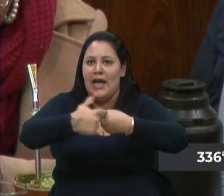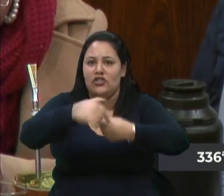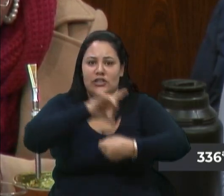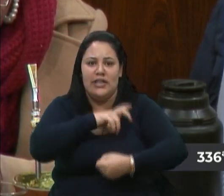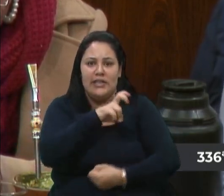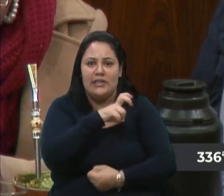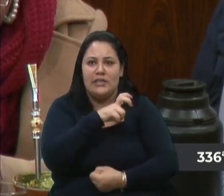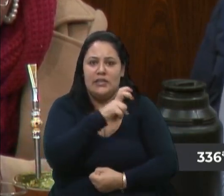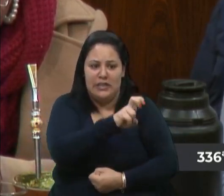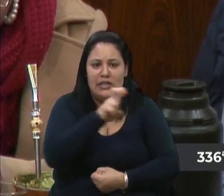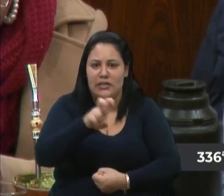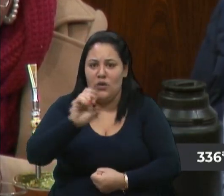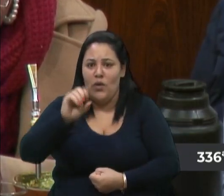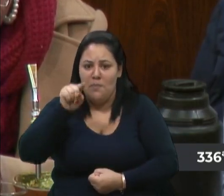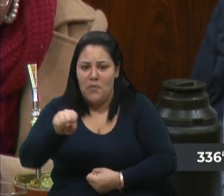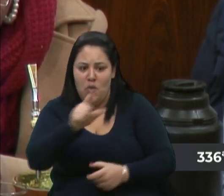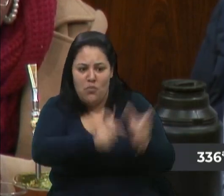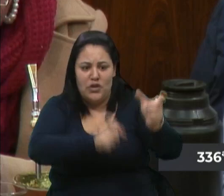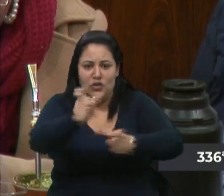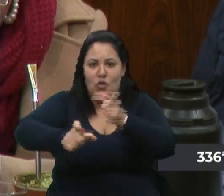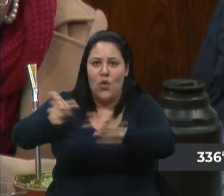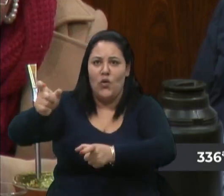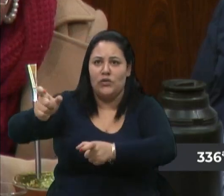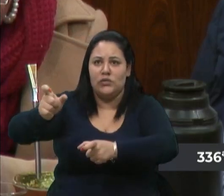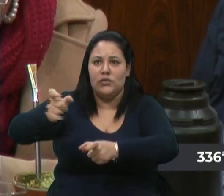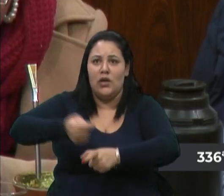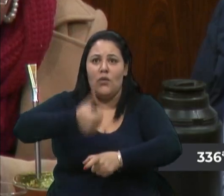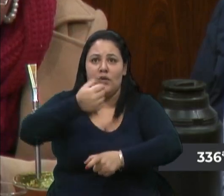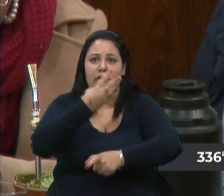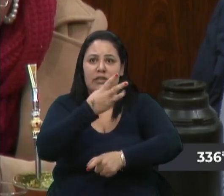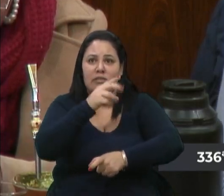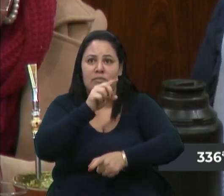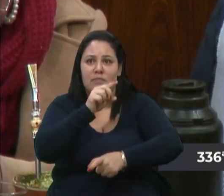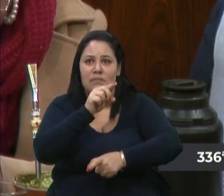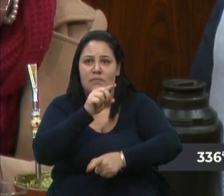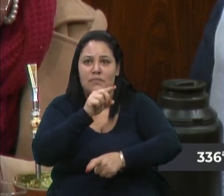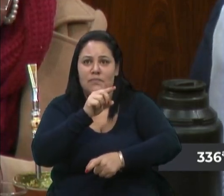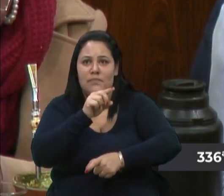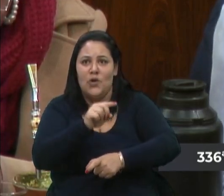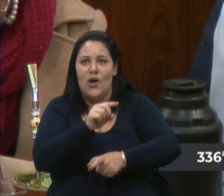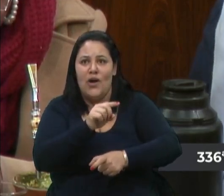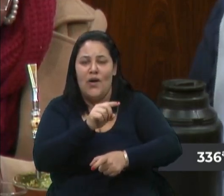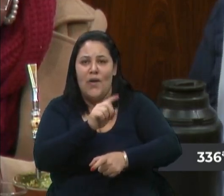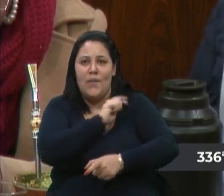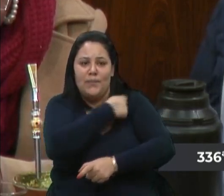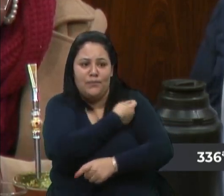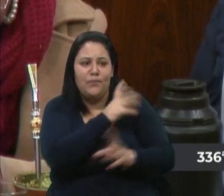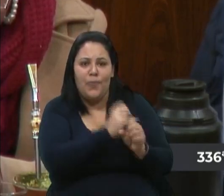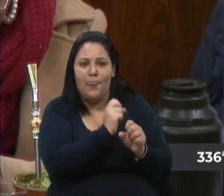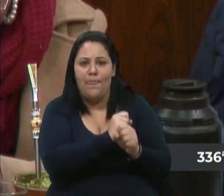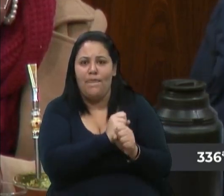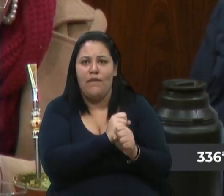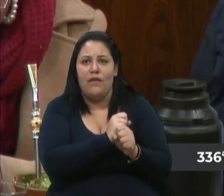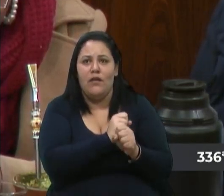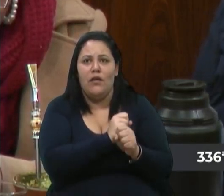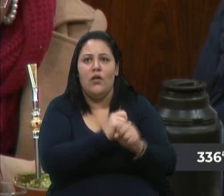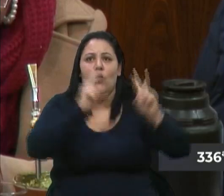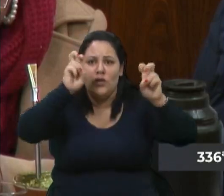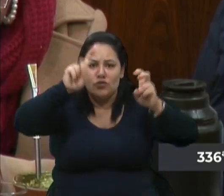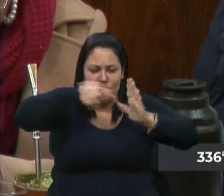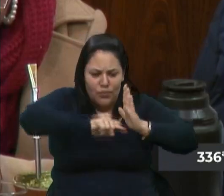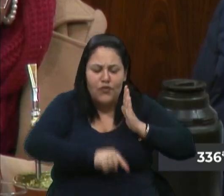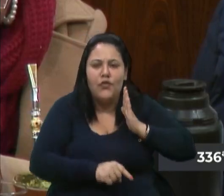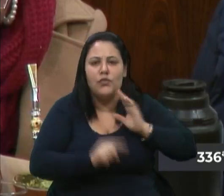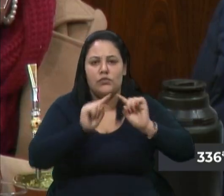mil habitantes e quase 3 bi de receita no ano, então é difícil, sabe? É complicado. O tema é complexo, mas